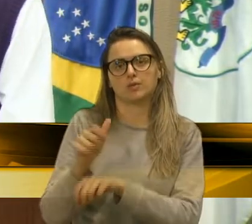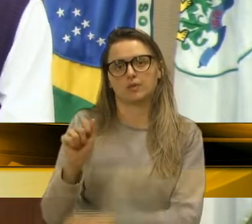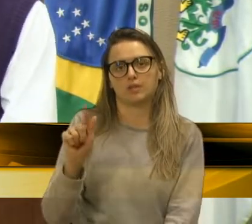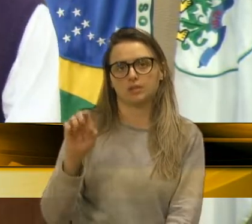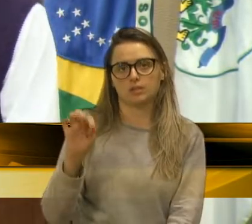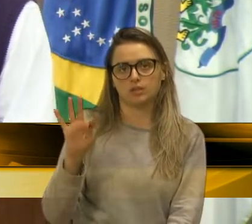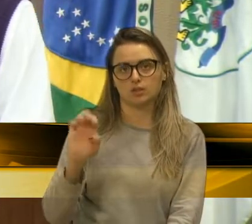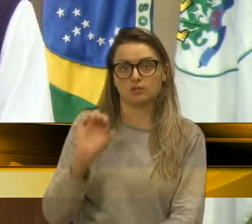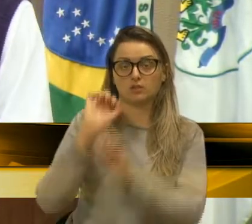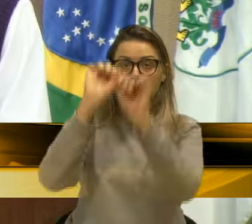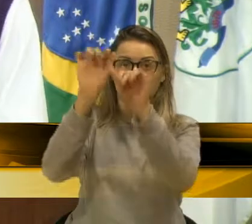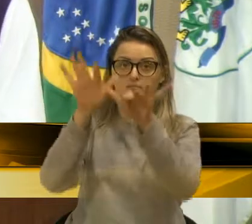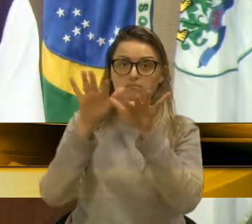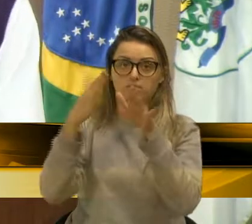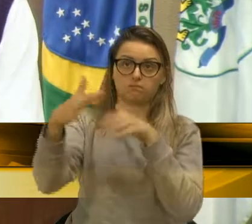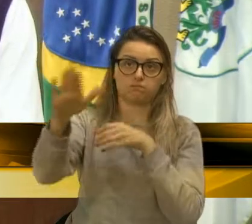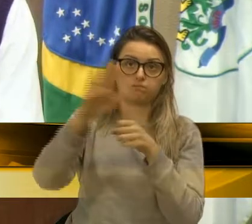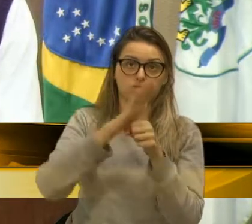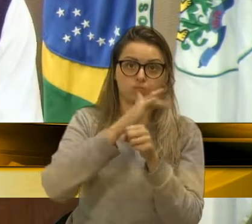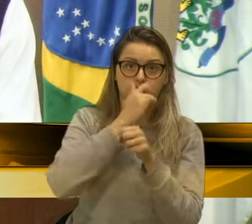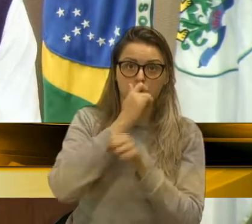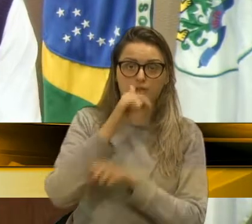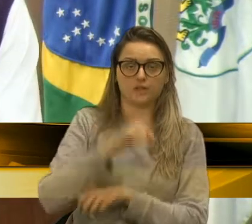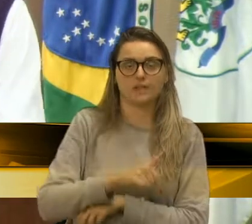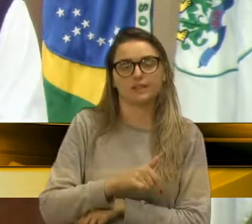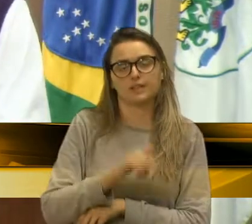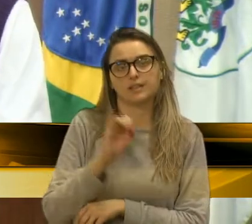encher aqui o plenário se precisar